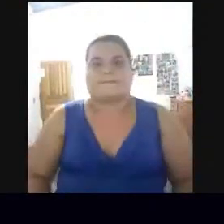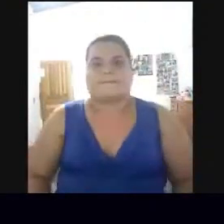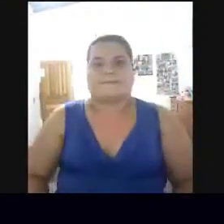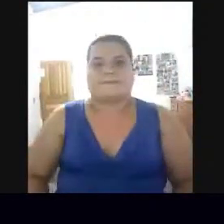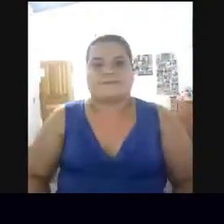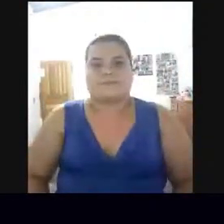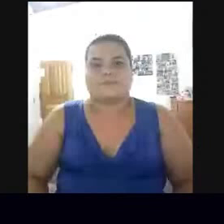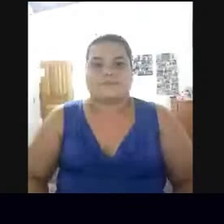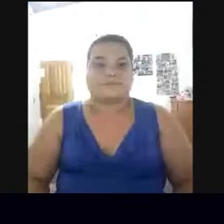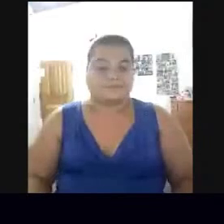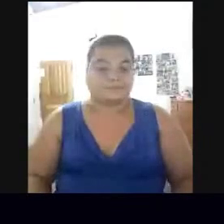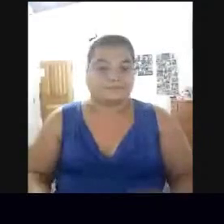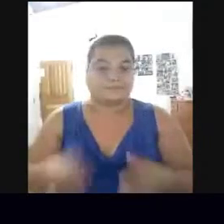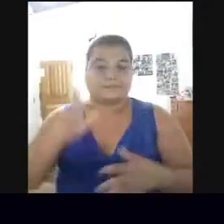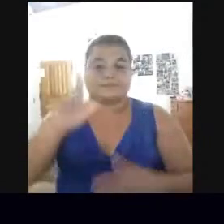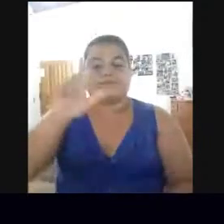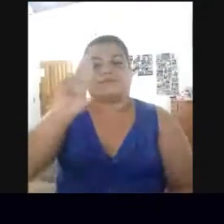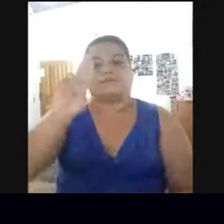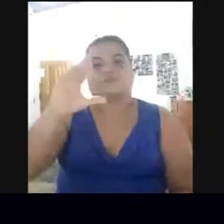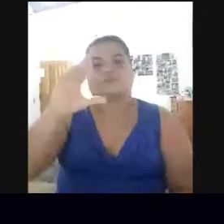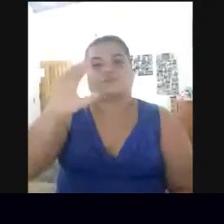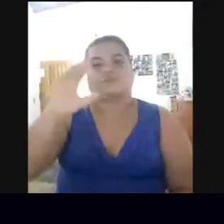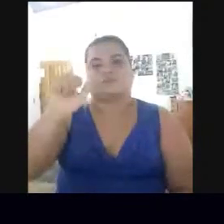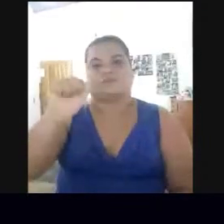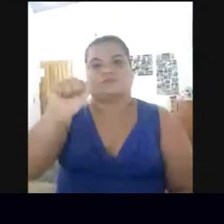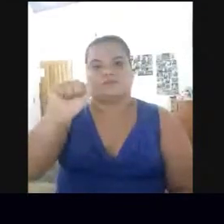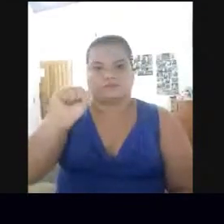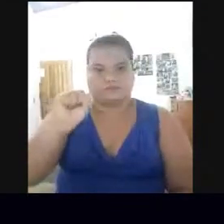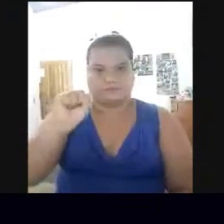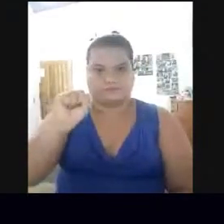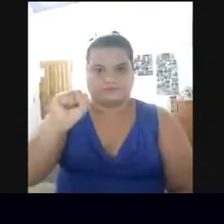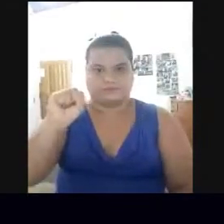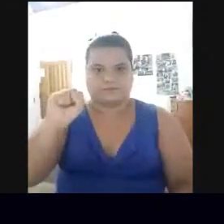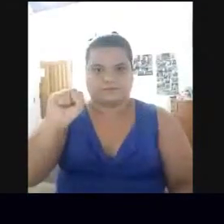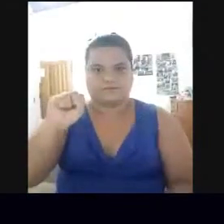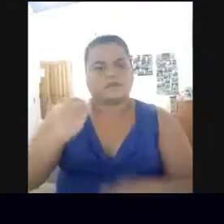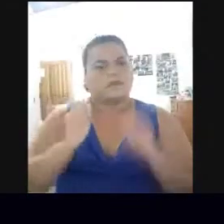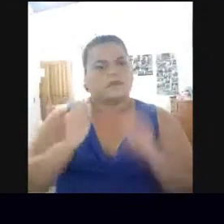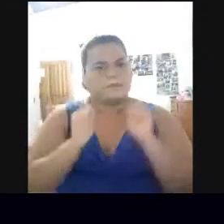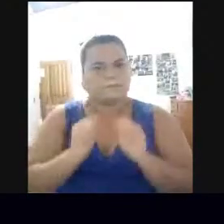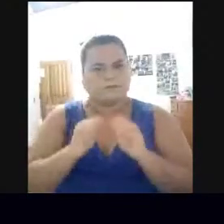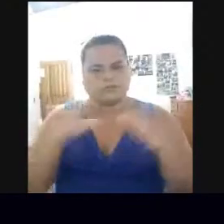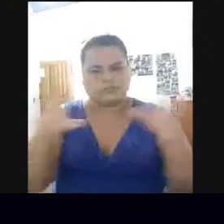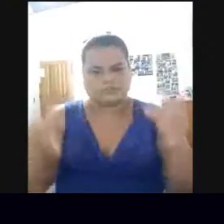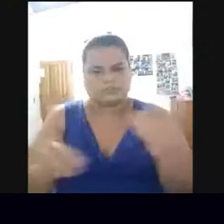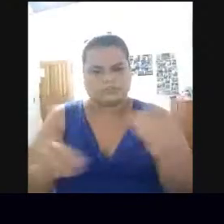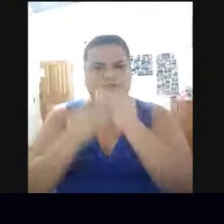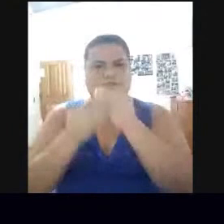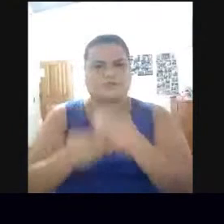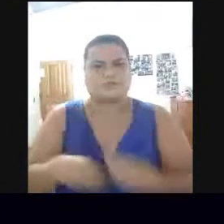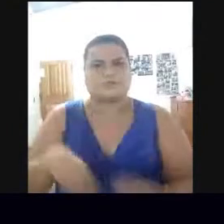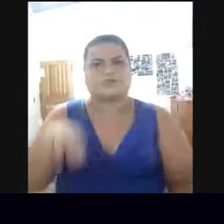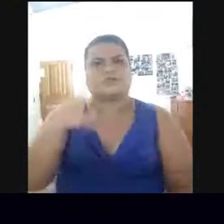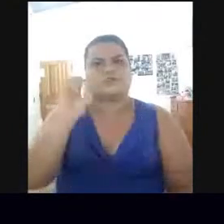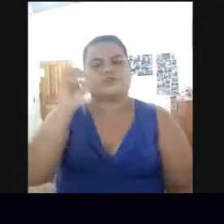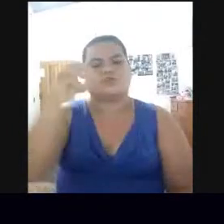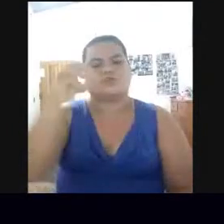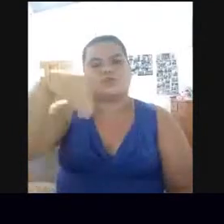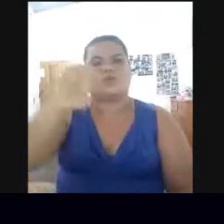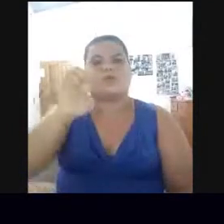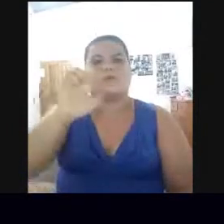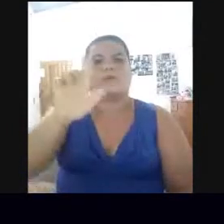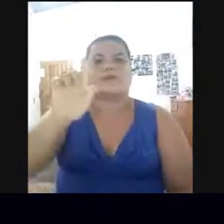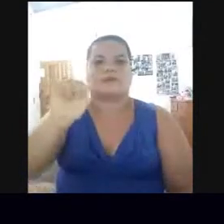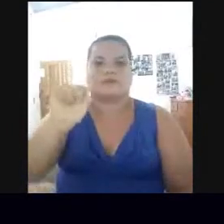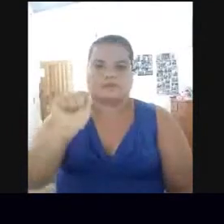O Lucas pergunta, é válida uma suplementação de ômega 3? Sim, Lucas. Esse é um dos